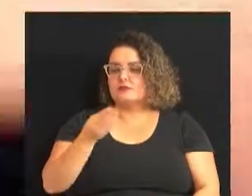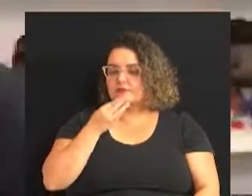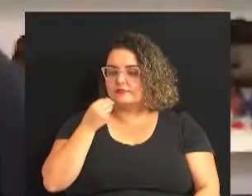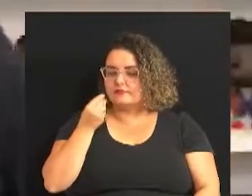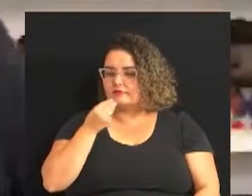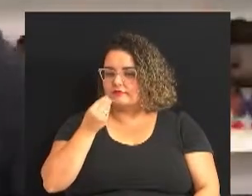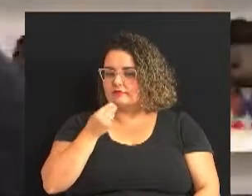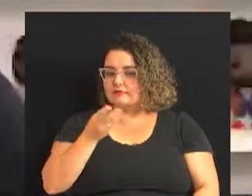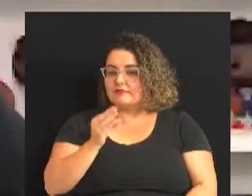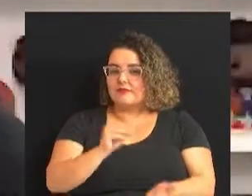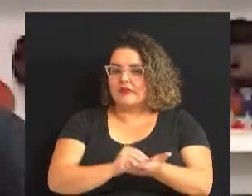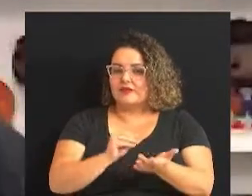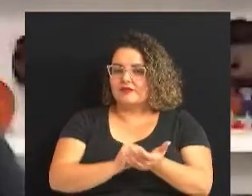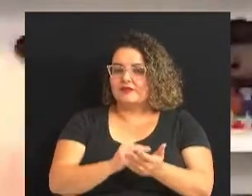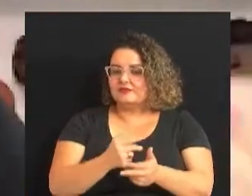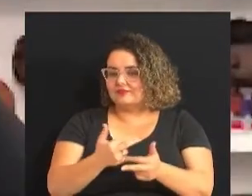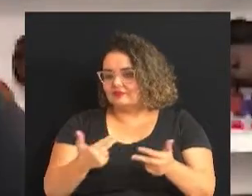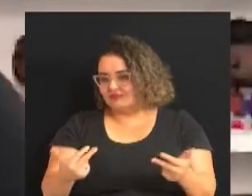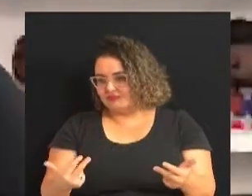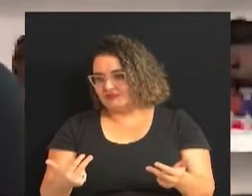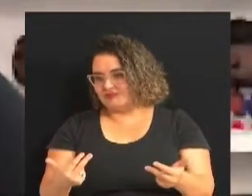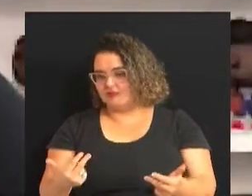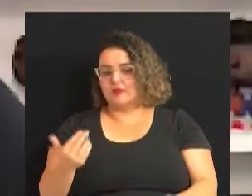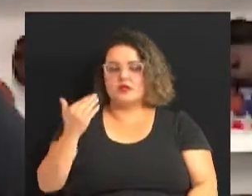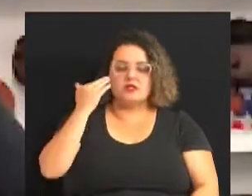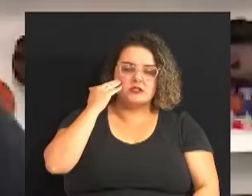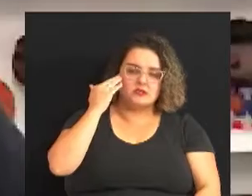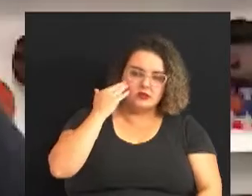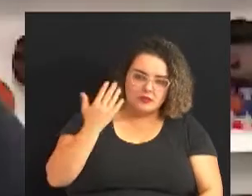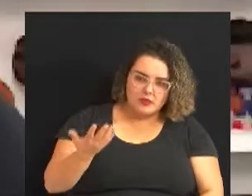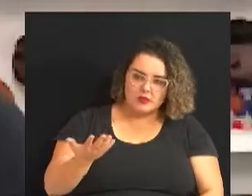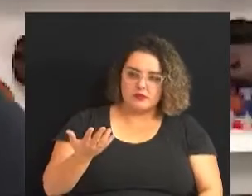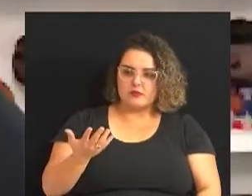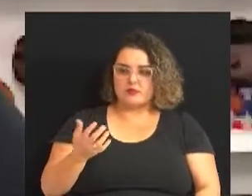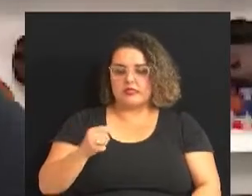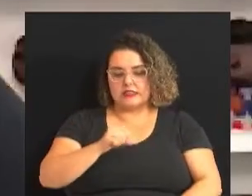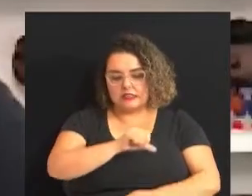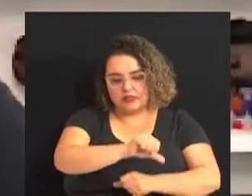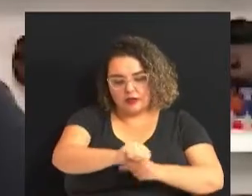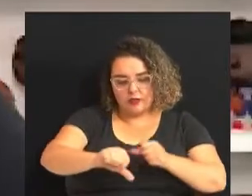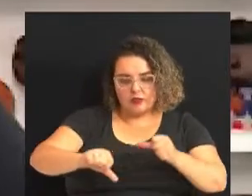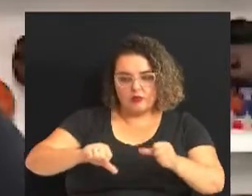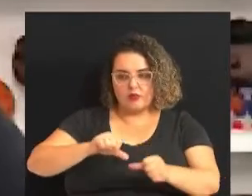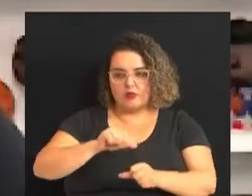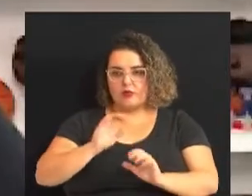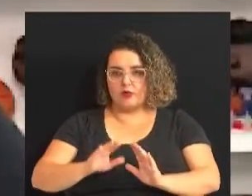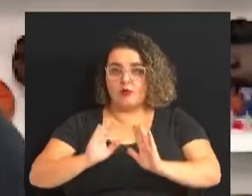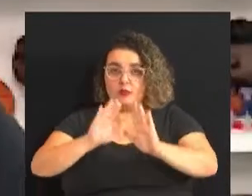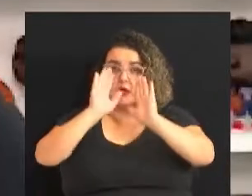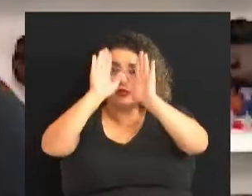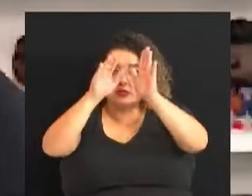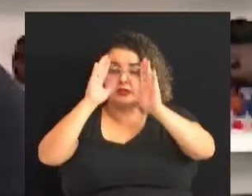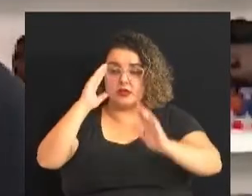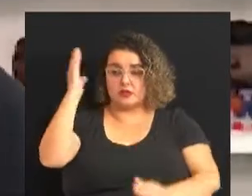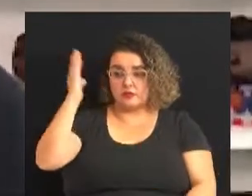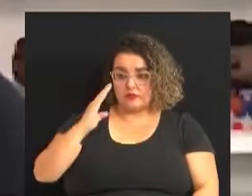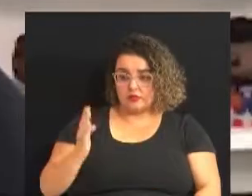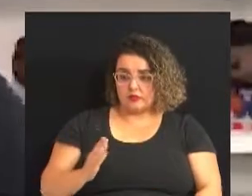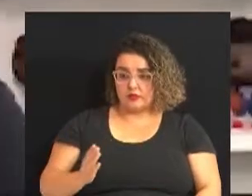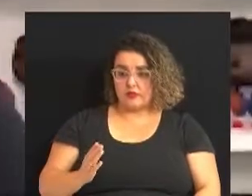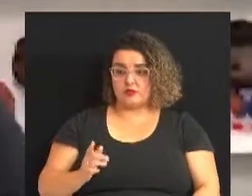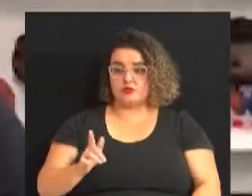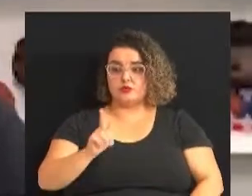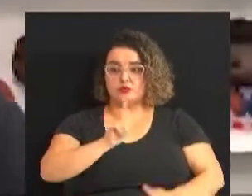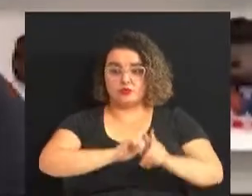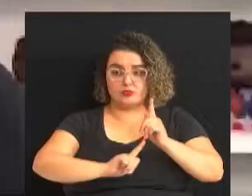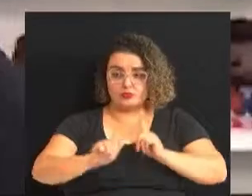de faltou alguma coisa. A gente sabe que era uma transição, o basquete brasileiro sob o comando de uma gestão